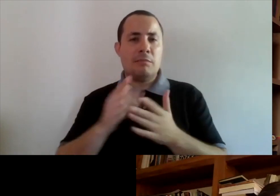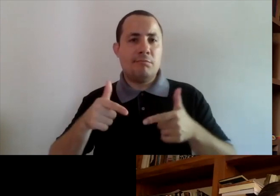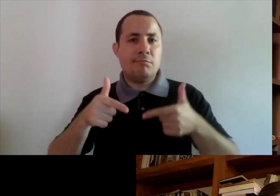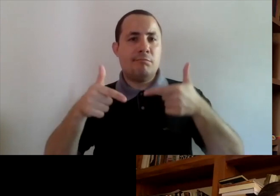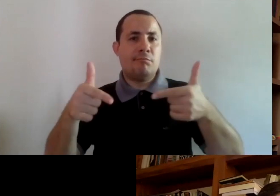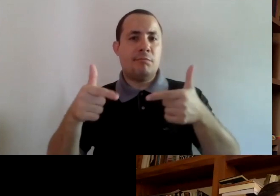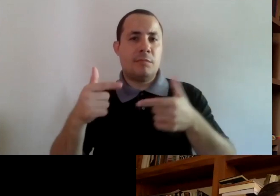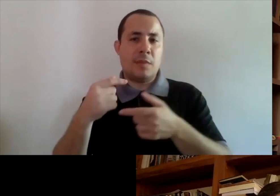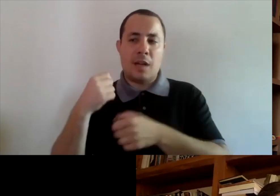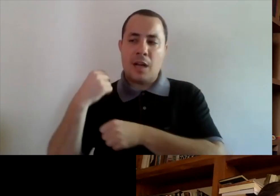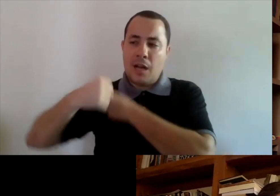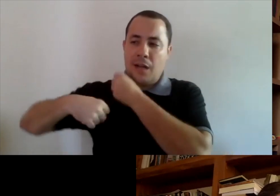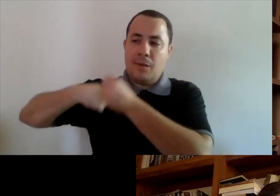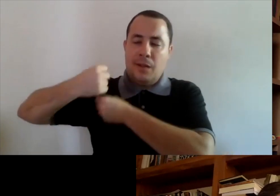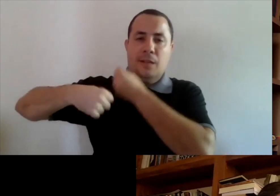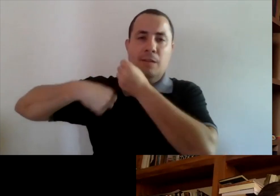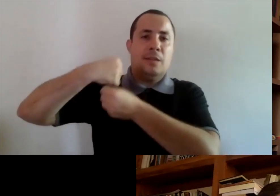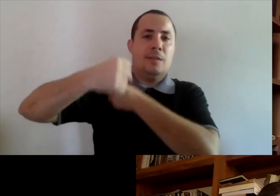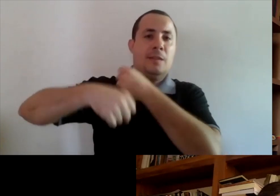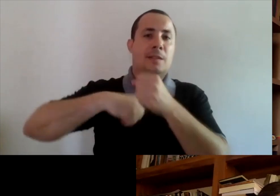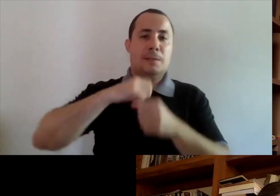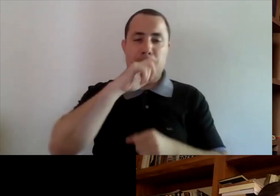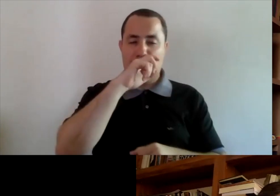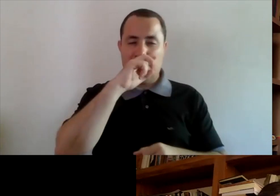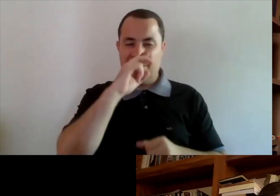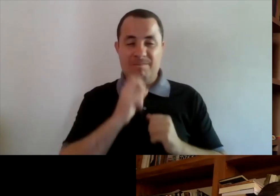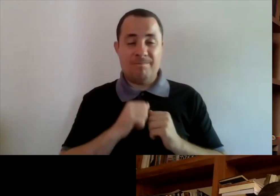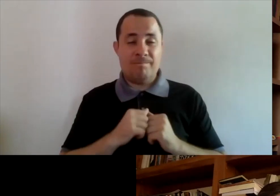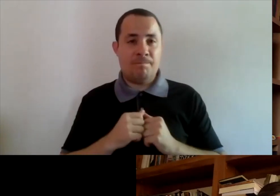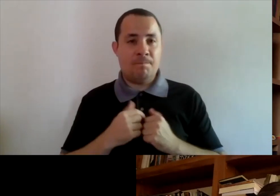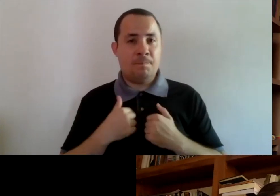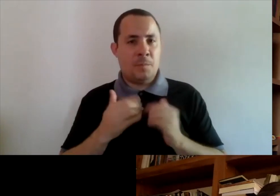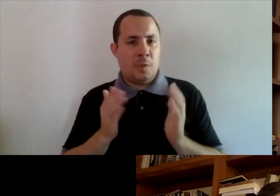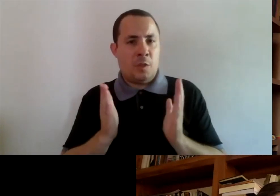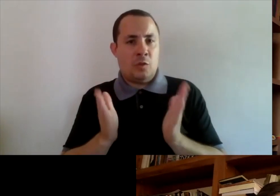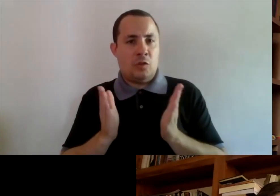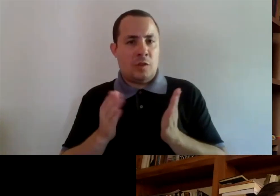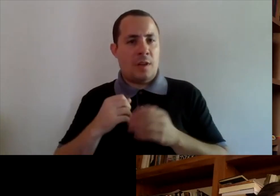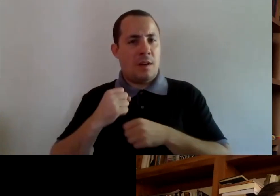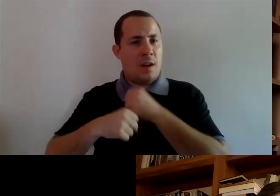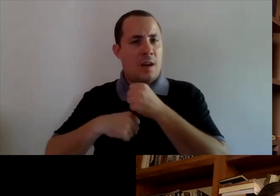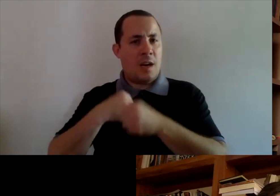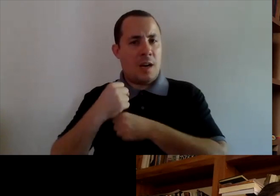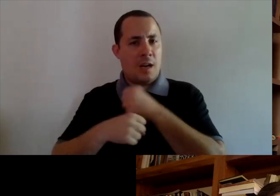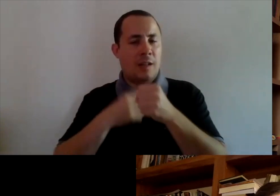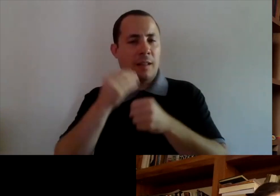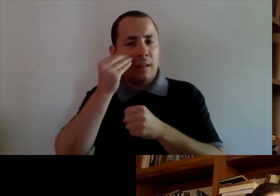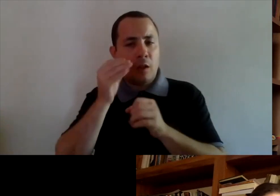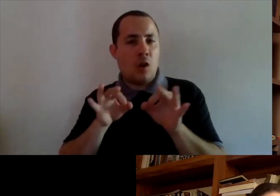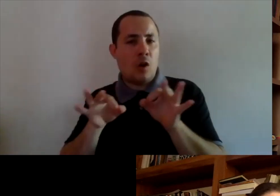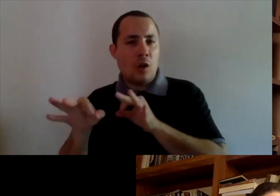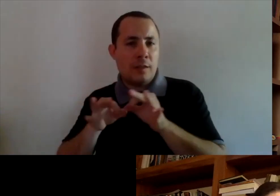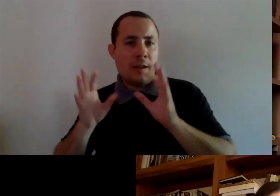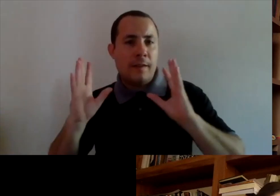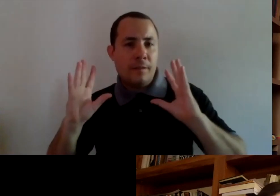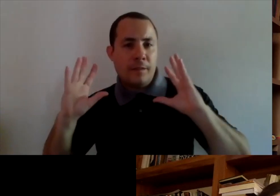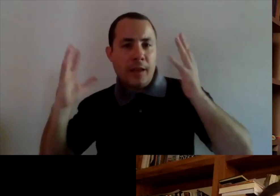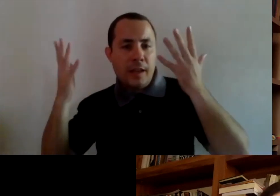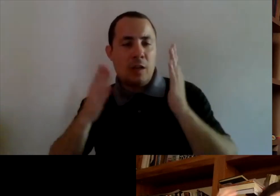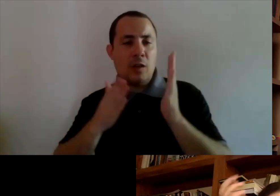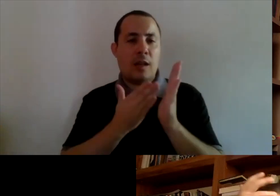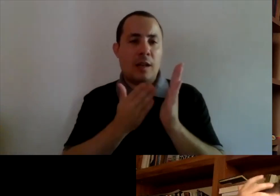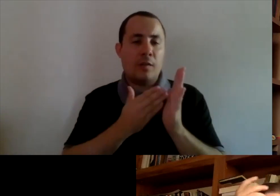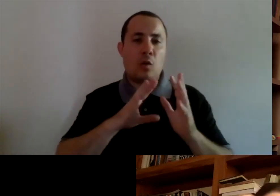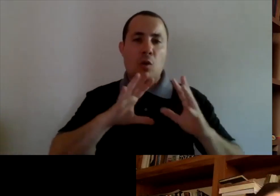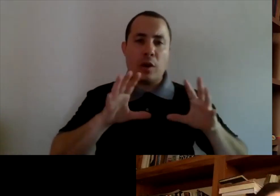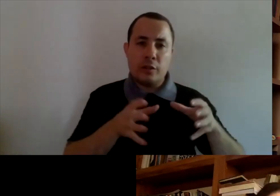anos, né? Eu venho já há bastante tempo organizando eventos, organizando livros coletivos, muito